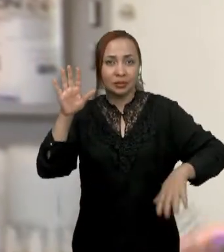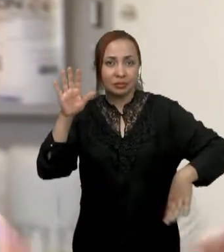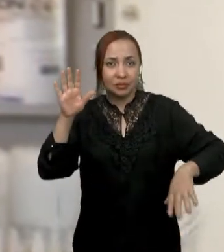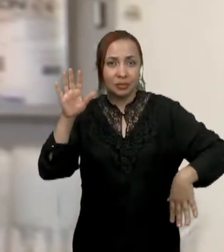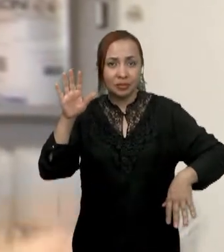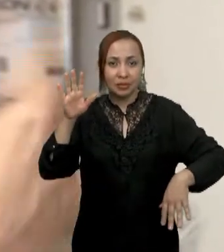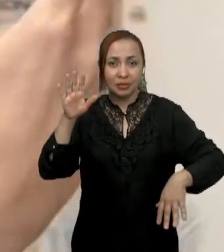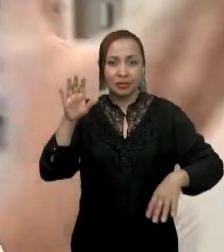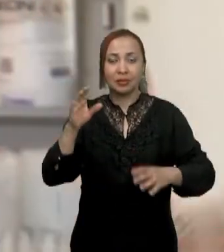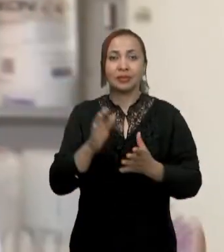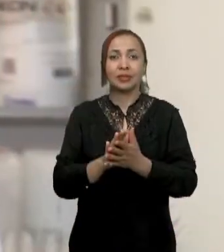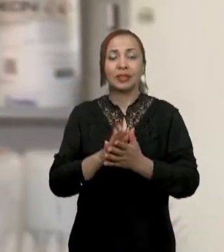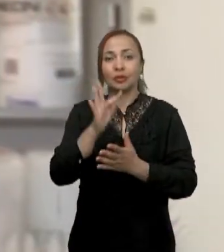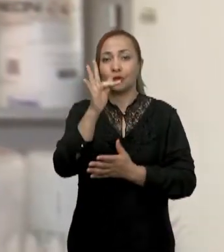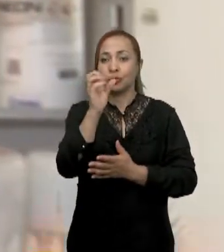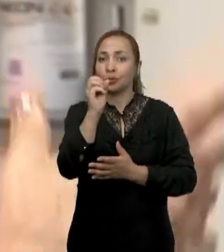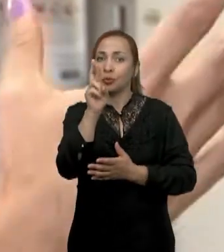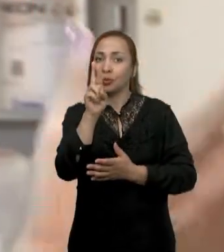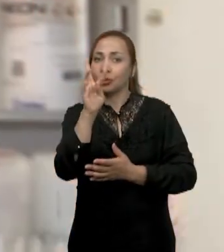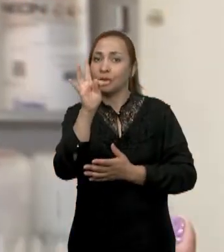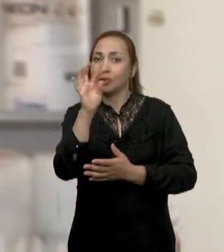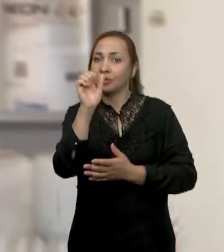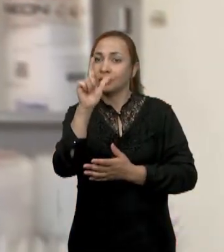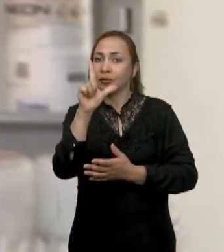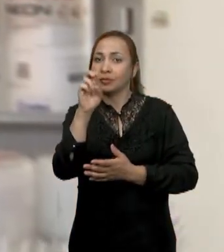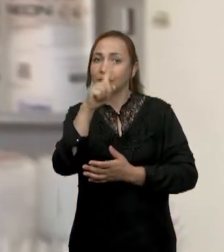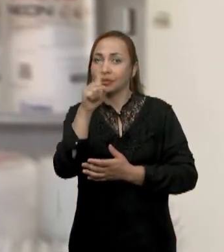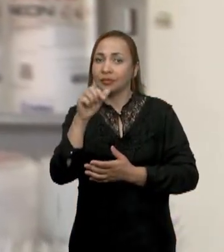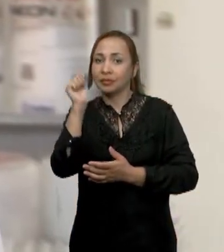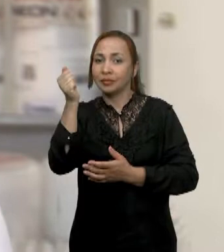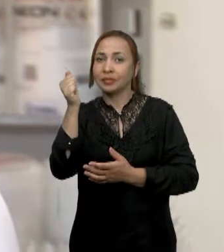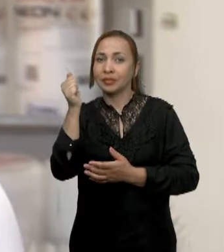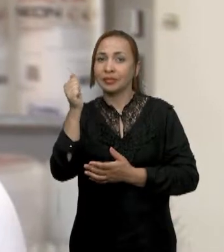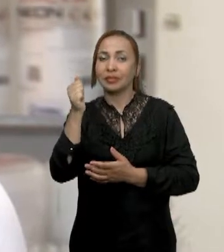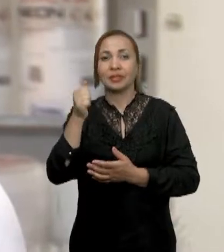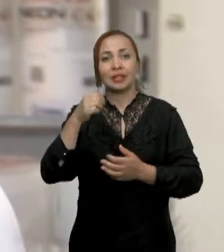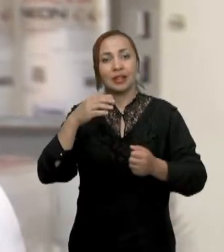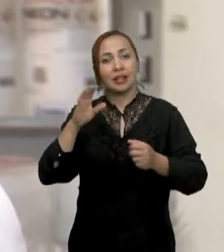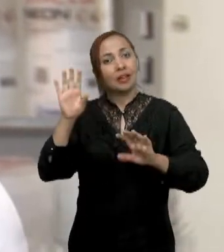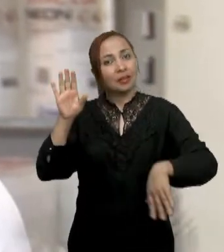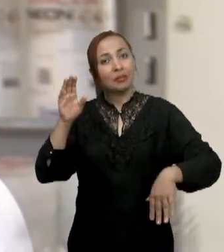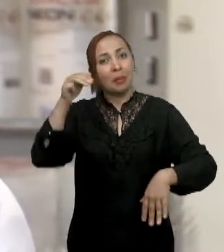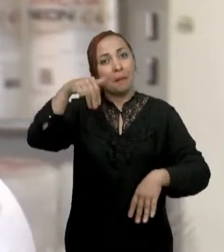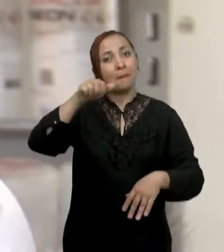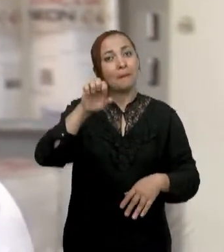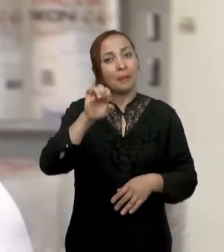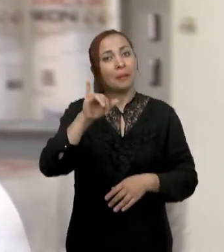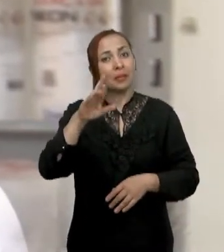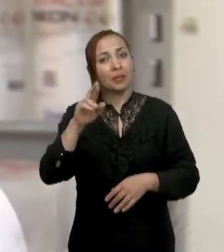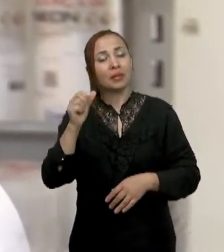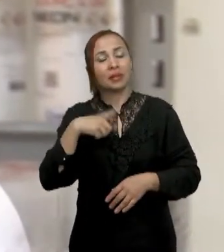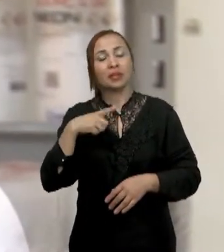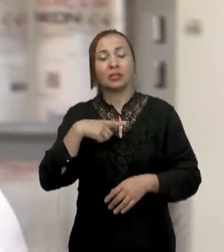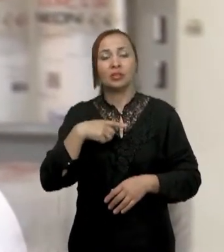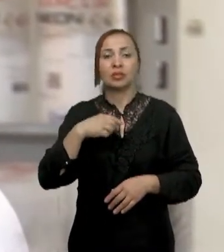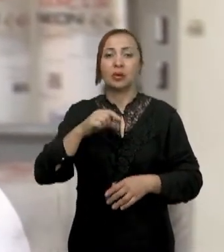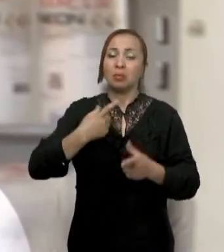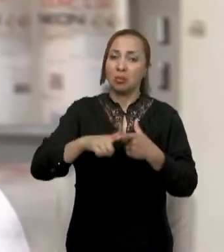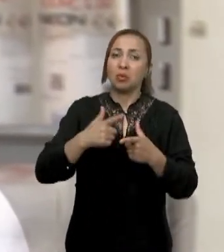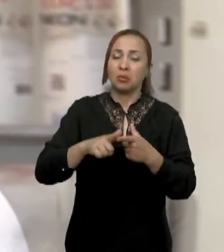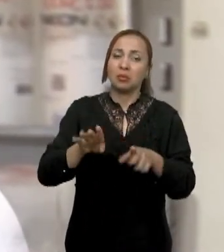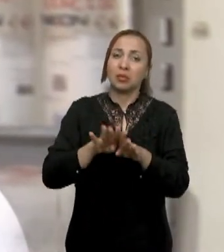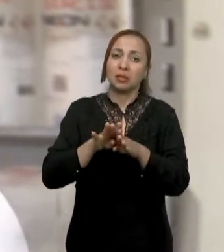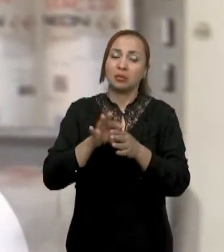orla, né, daqui da zona de arrebentação aqui dos espigões da Praia do Meireles, eles estavam também